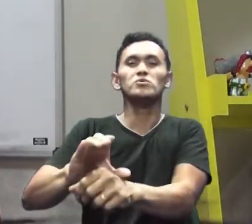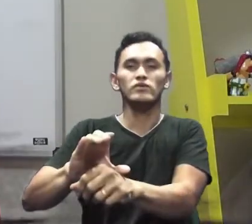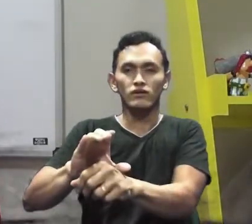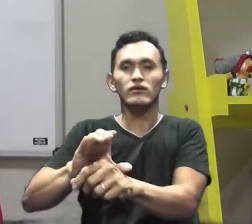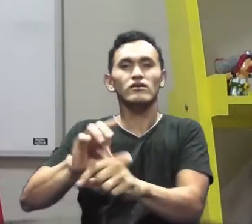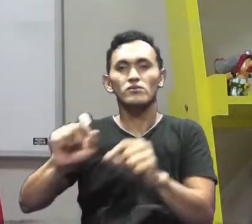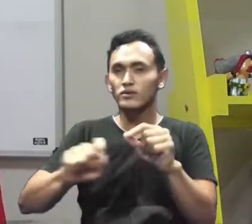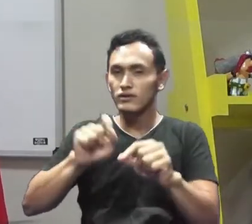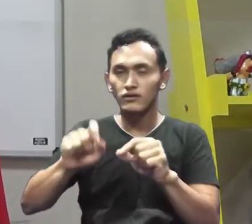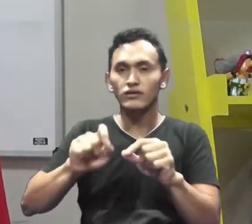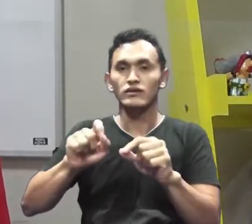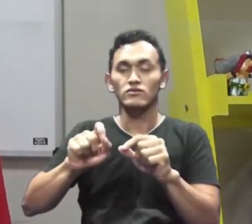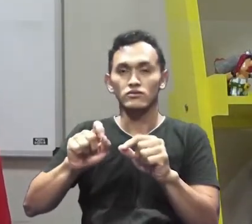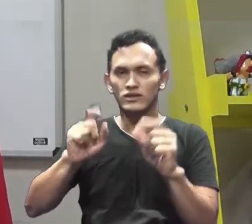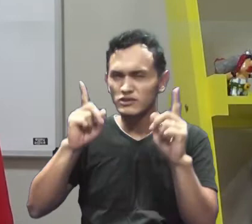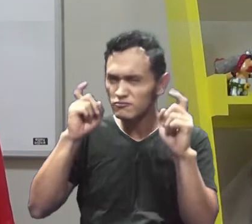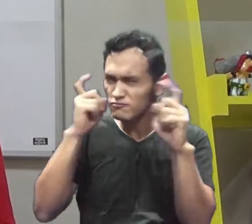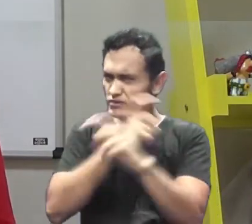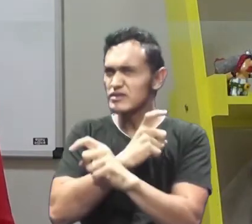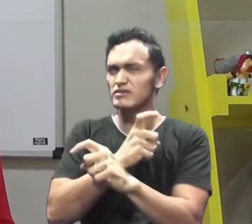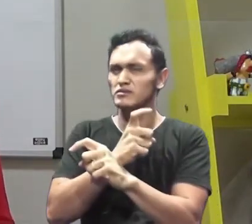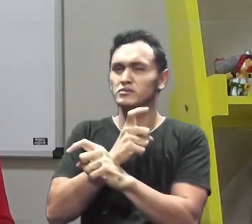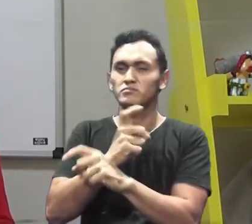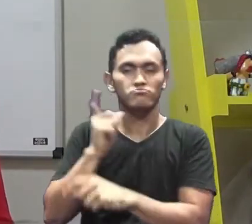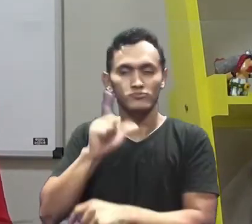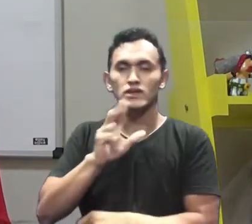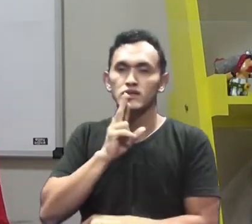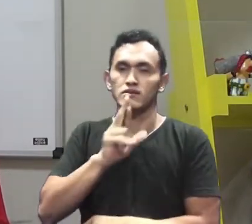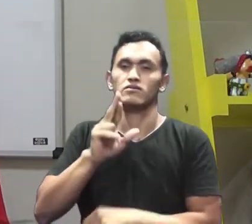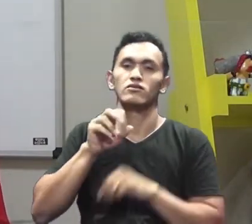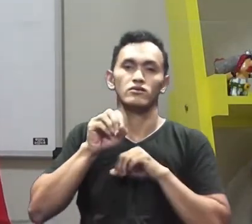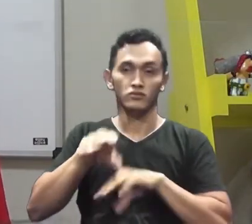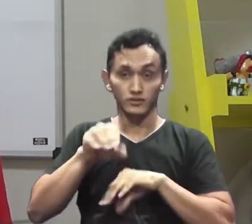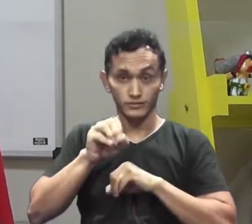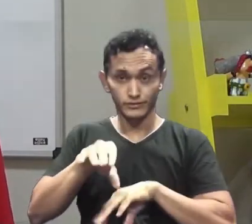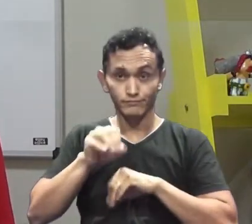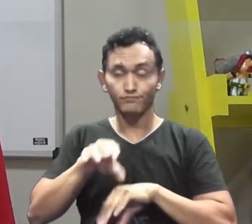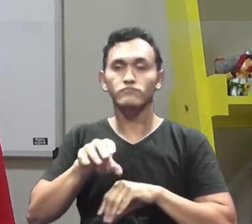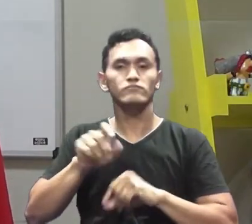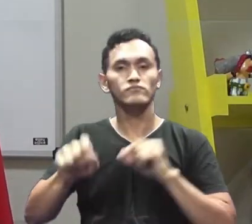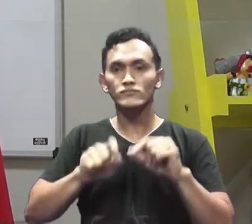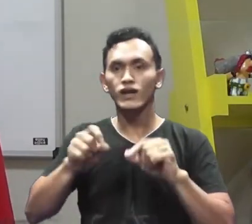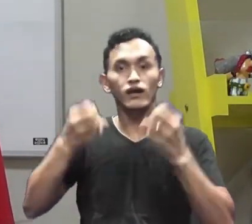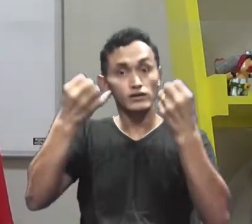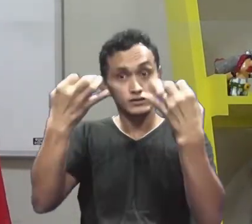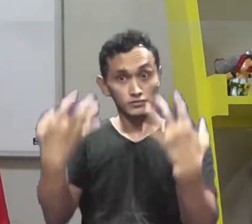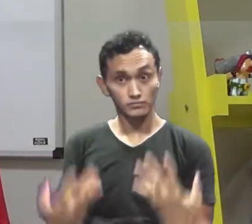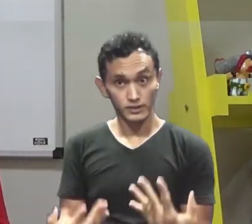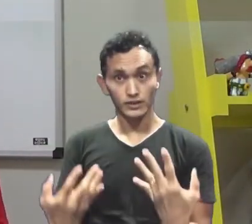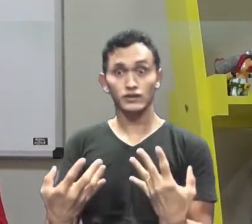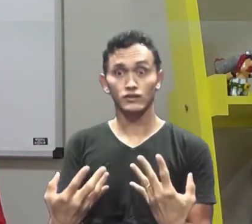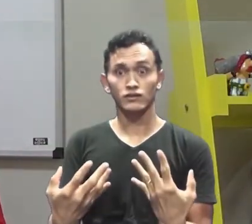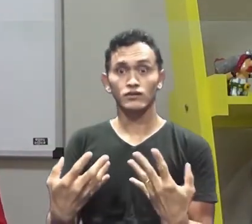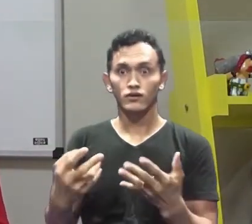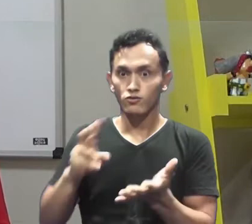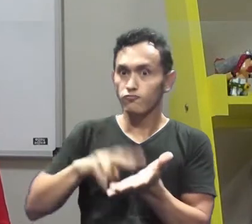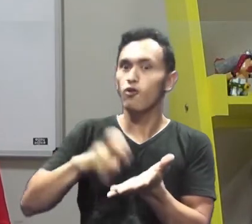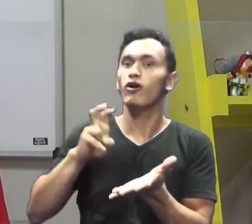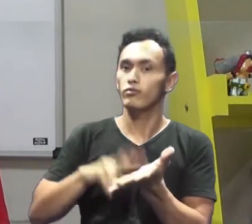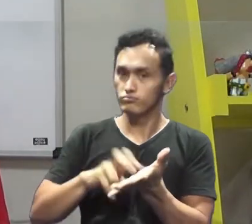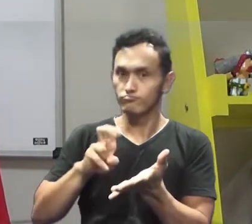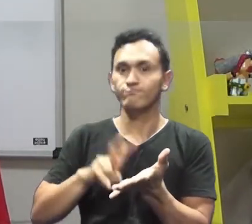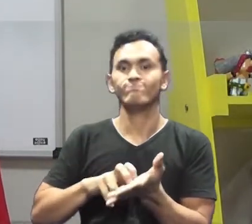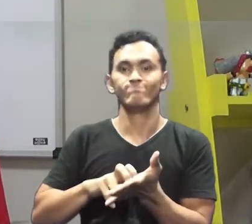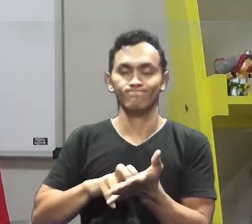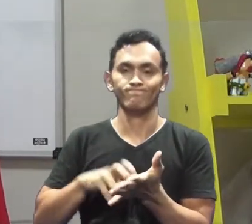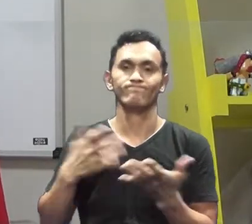difícil conseguir resultados com a educação, ele diz que o vocabulário é uma delas. E essa última